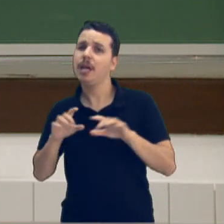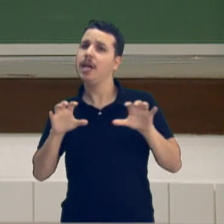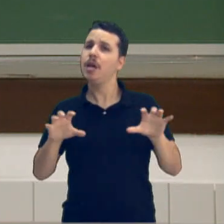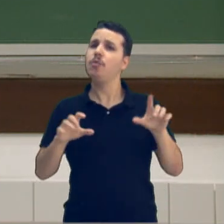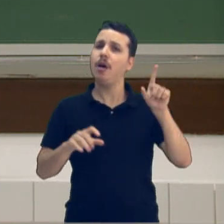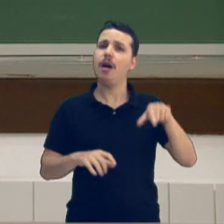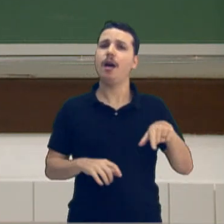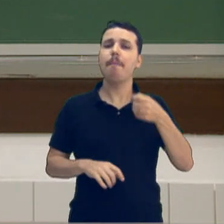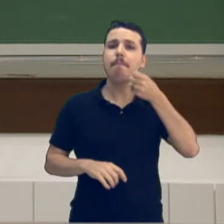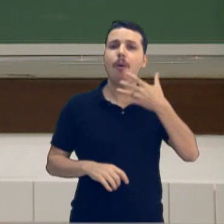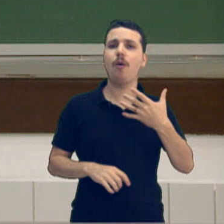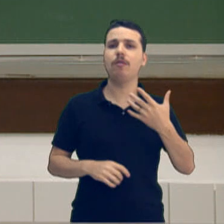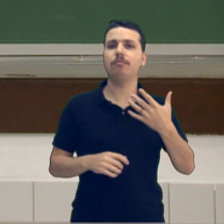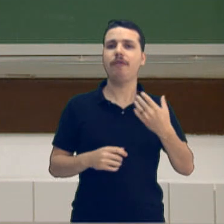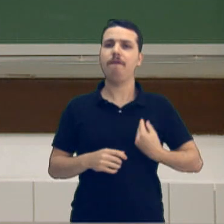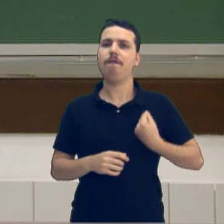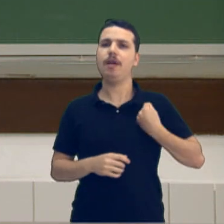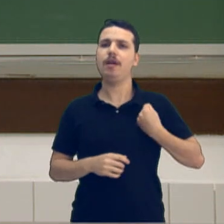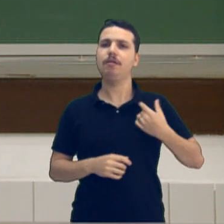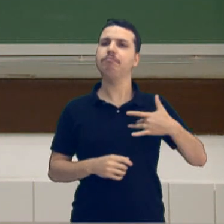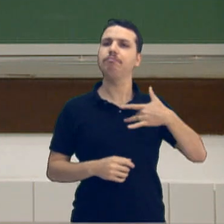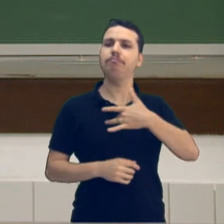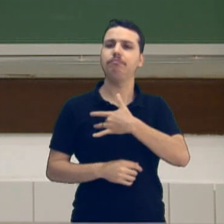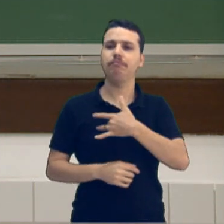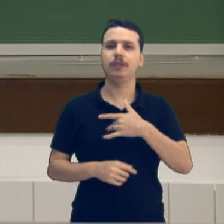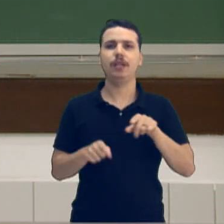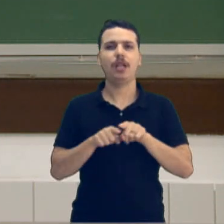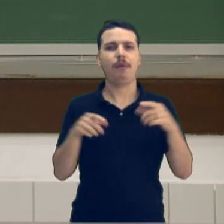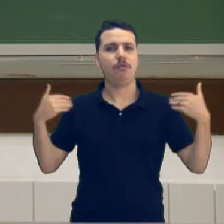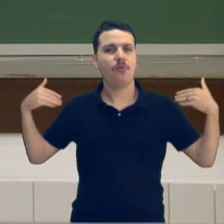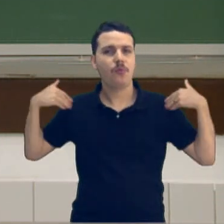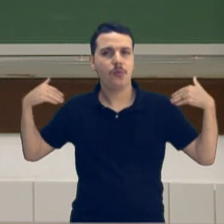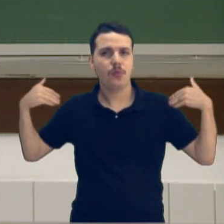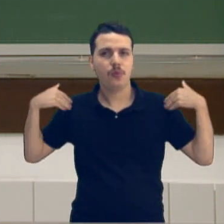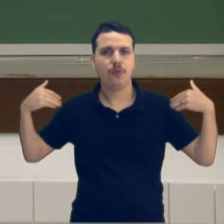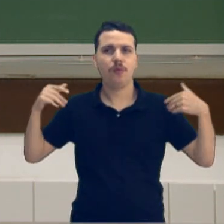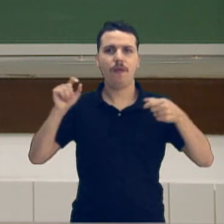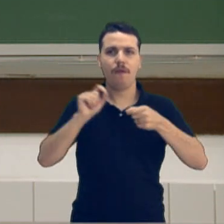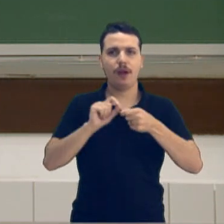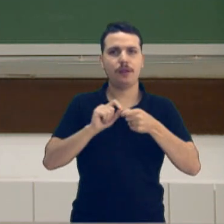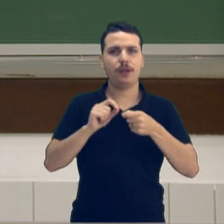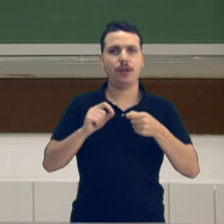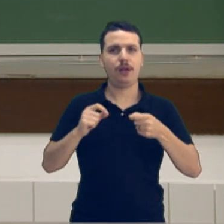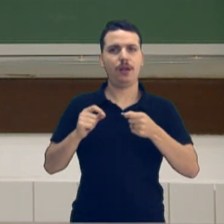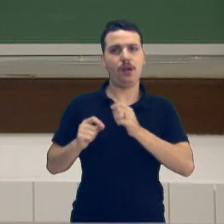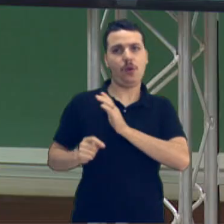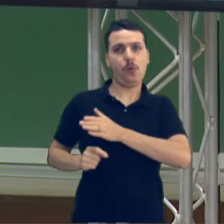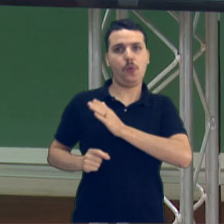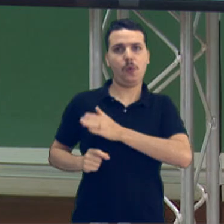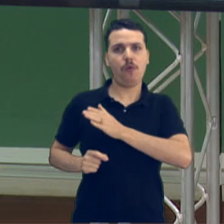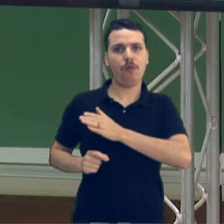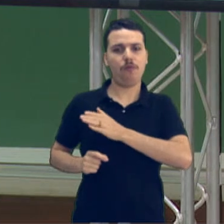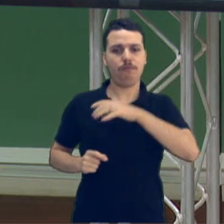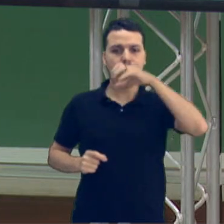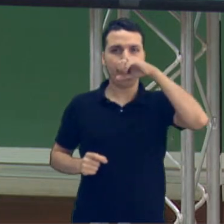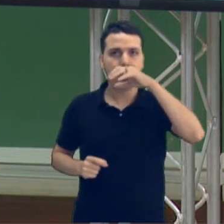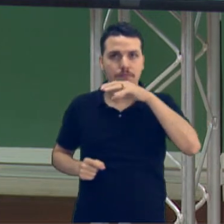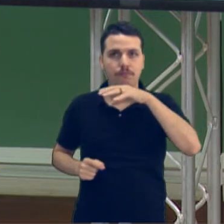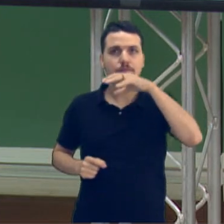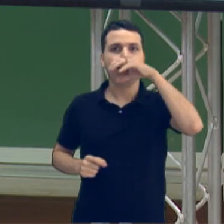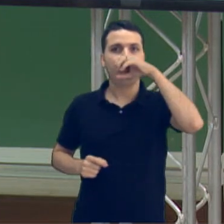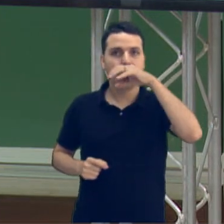dos hábitos de vida saudável, além de fazer o exercício físico, que trabalha bastante a capacidade cardiorrespiratória, a questão